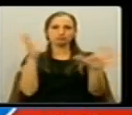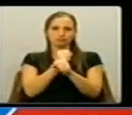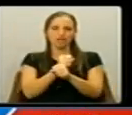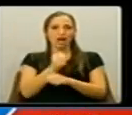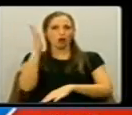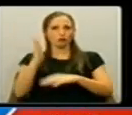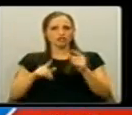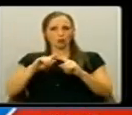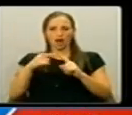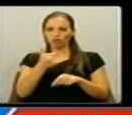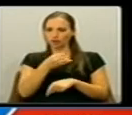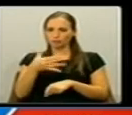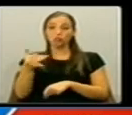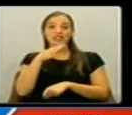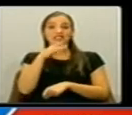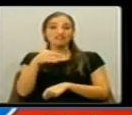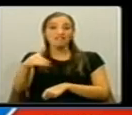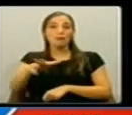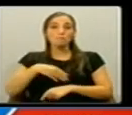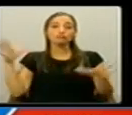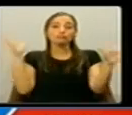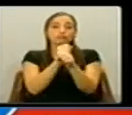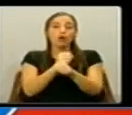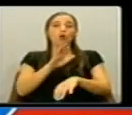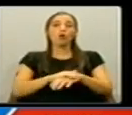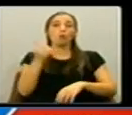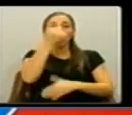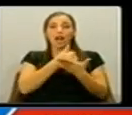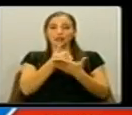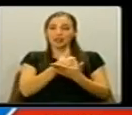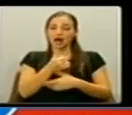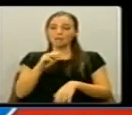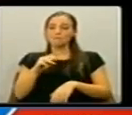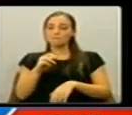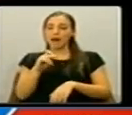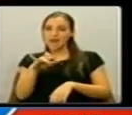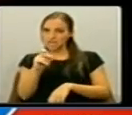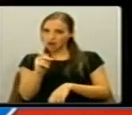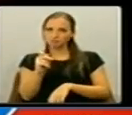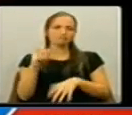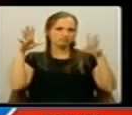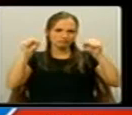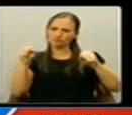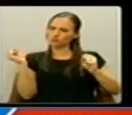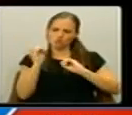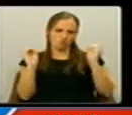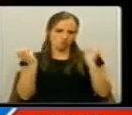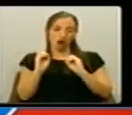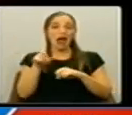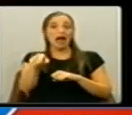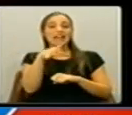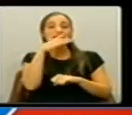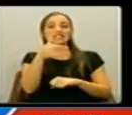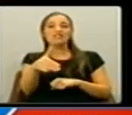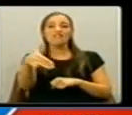em que parecia que vinha aí o fim do mundo por causa do calendário maia, mas não vai haver nenhuma escuridão. O argumento utilizado desta vez foi que ia haver uma grande erupção